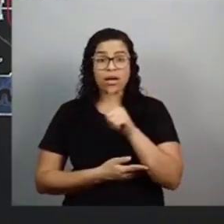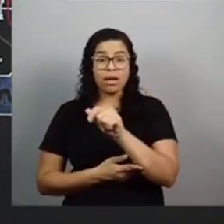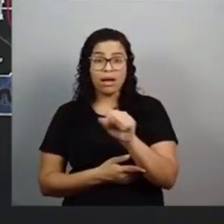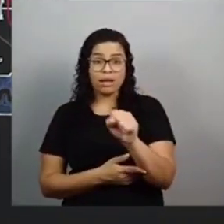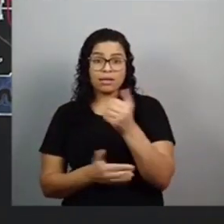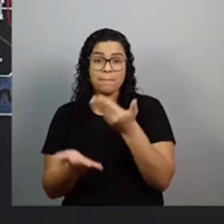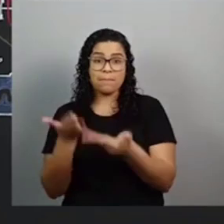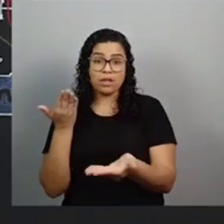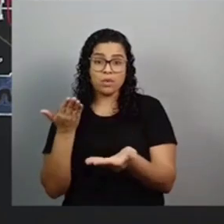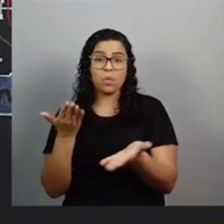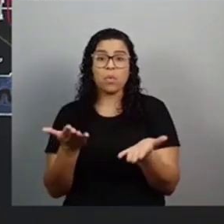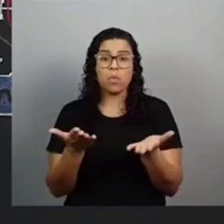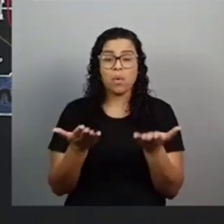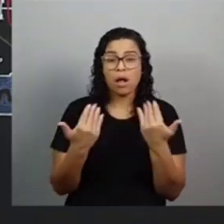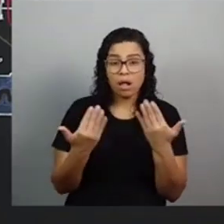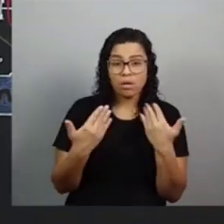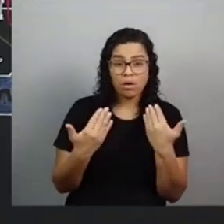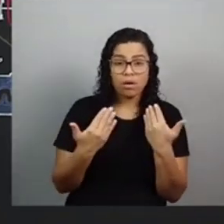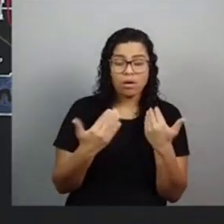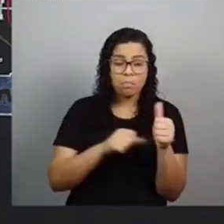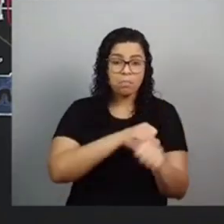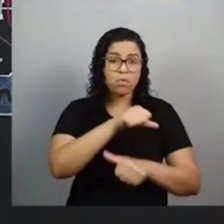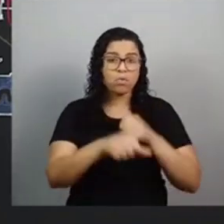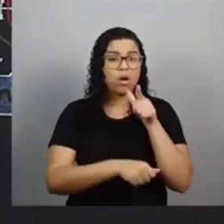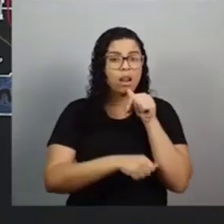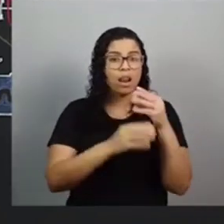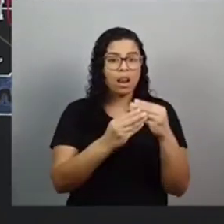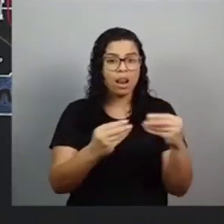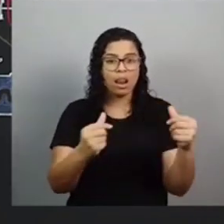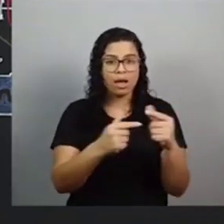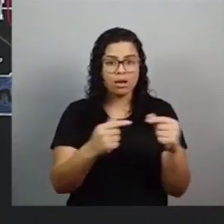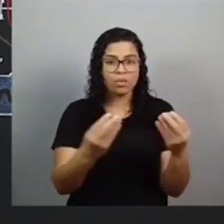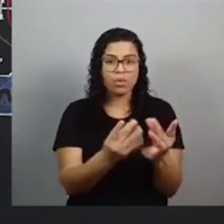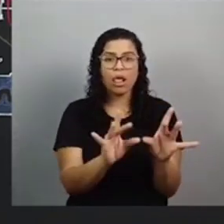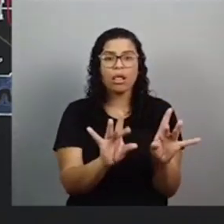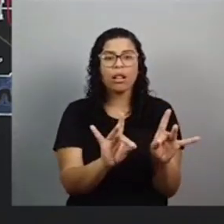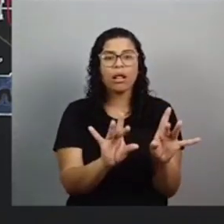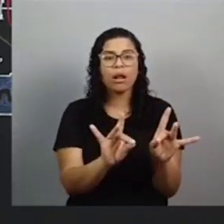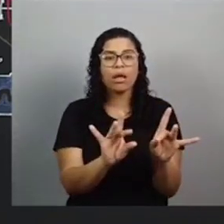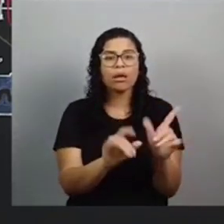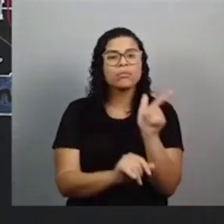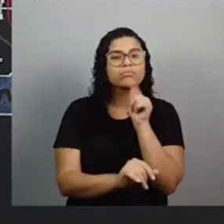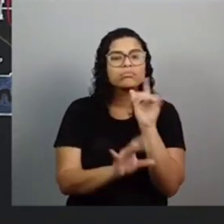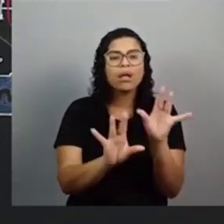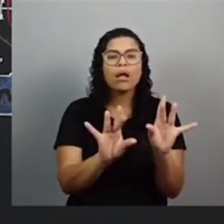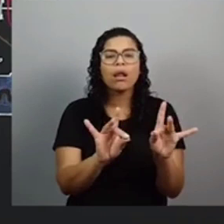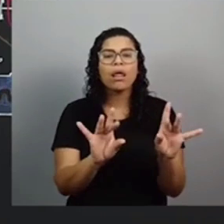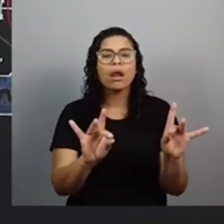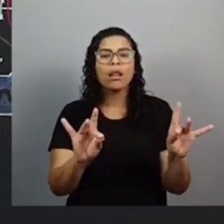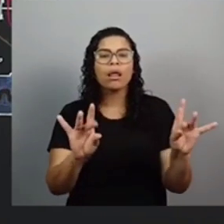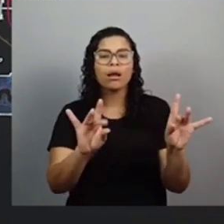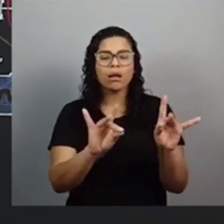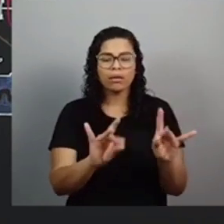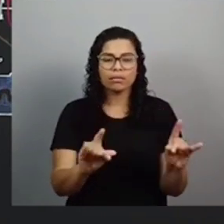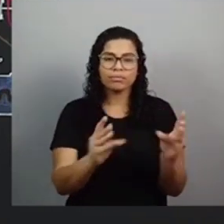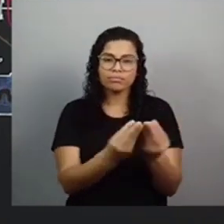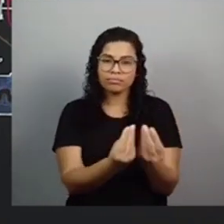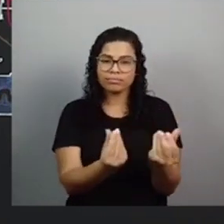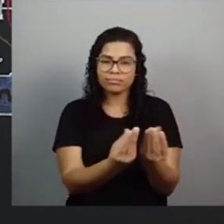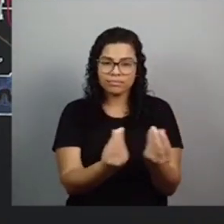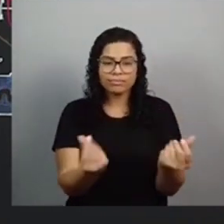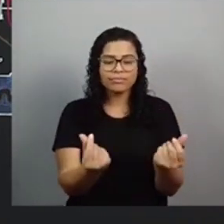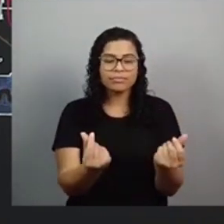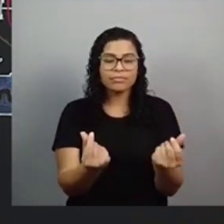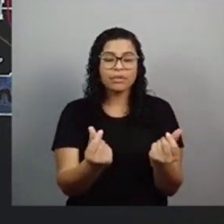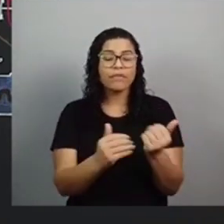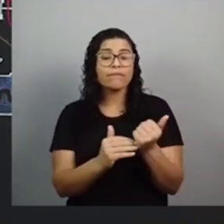calor e virou um líquido. Esse líquido que estava do lado de fora do ar-condicionado, do lado de fora da minha geladeira,